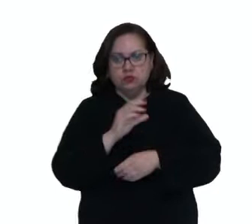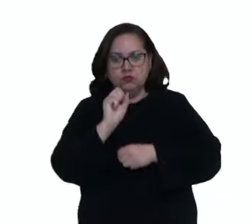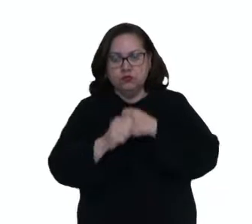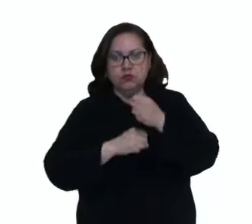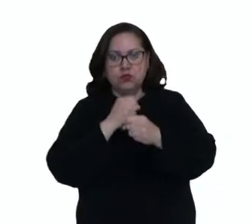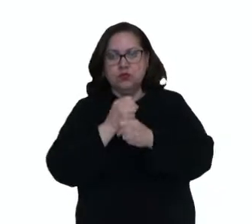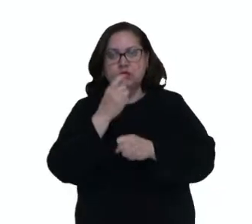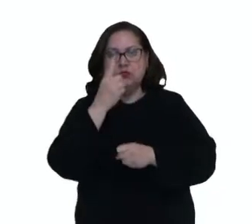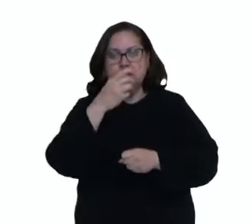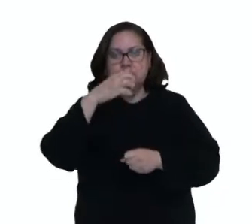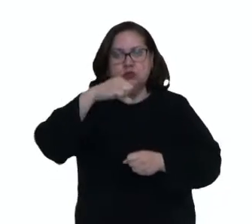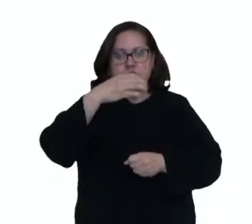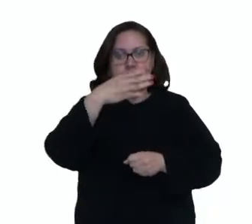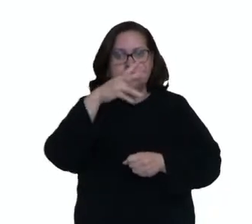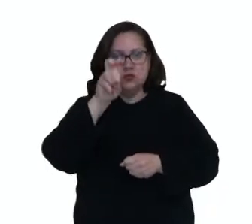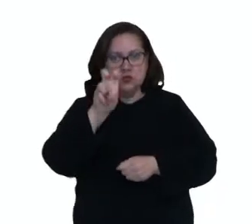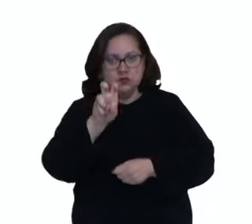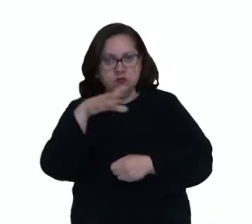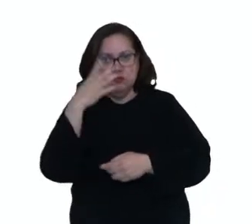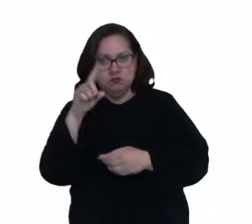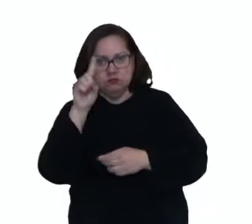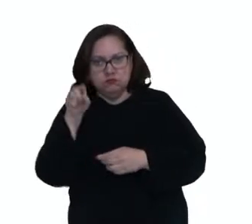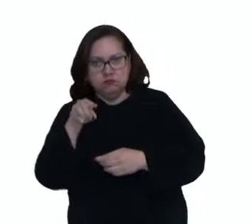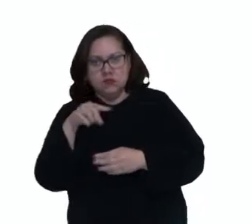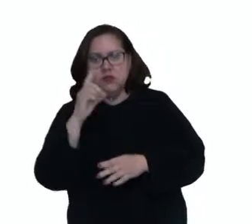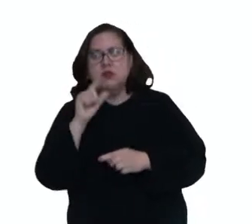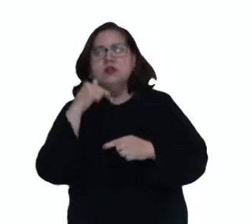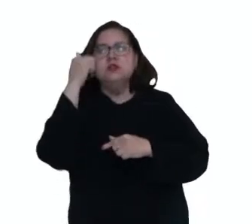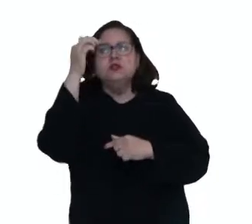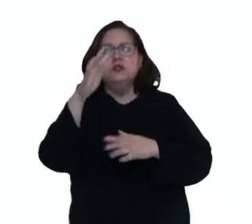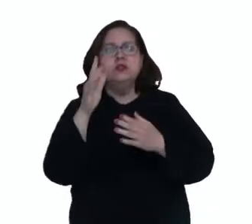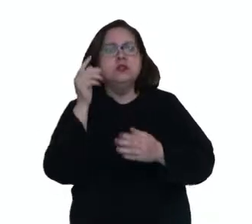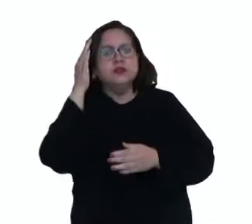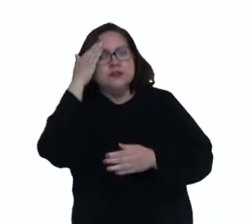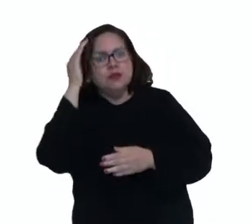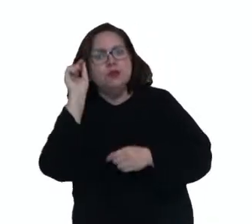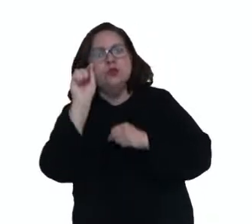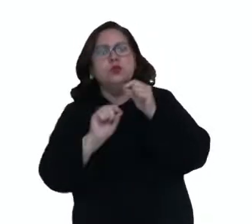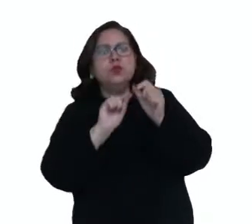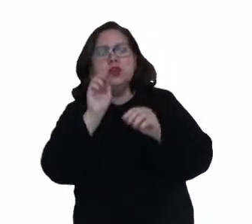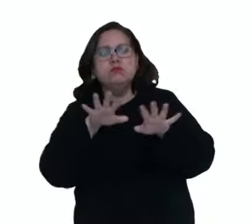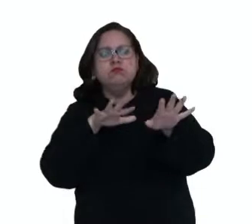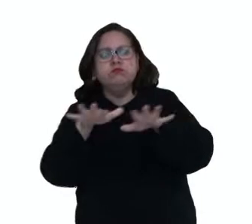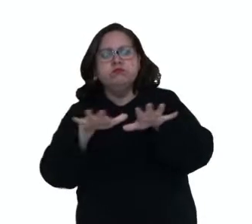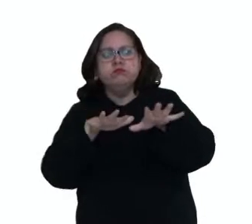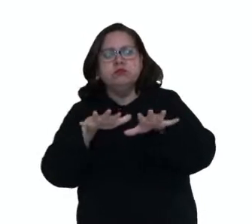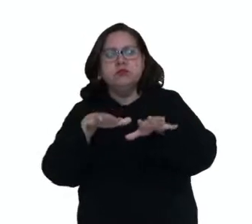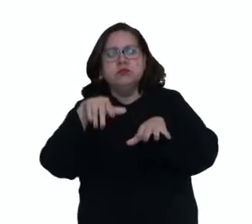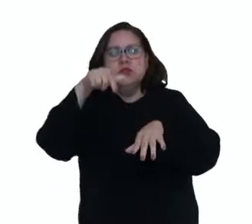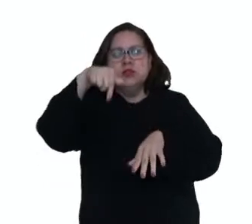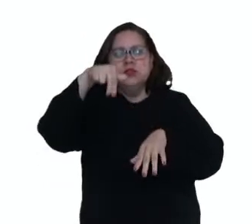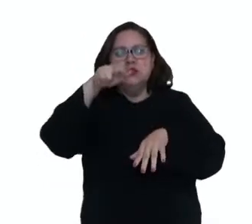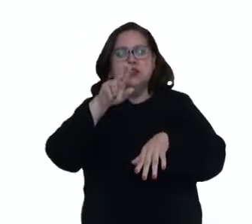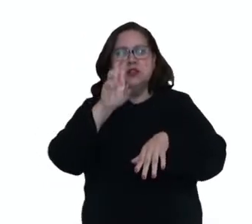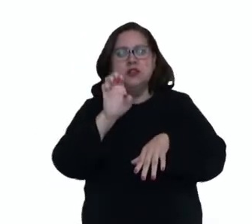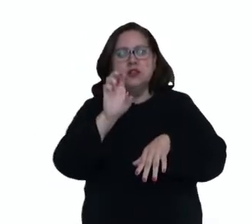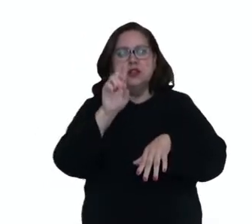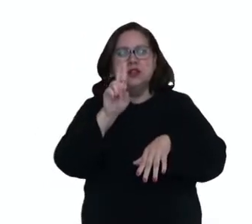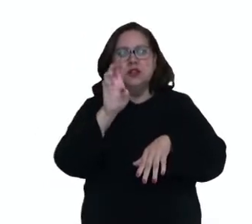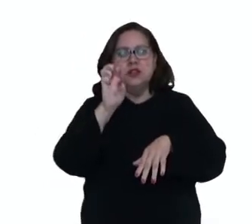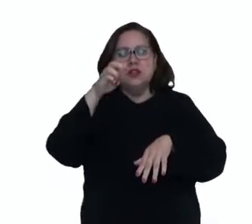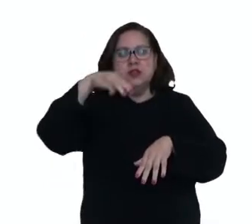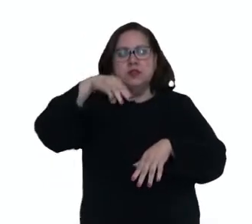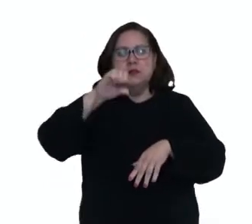de 1945? E mais além, você sabe o que foi o movimento queremista? Aqui a gente